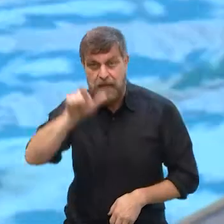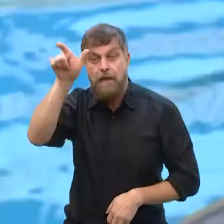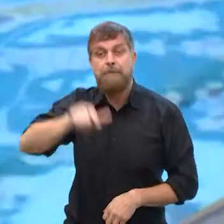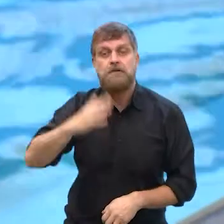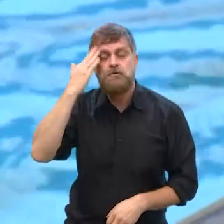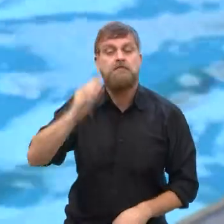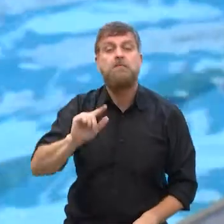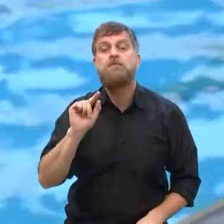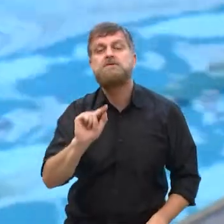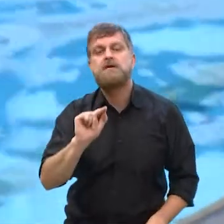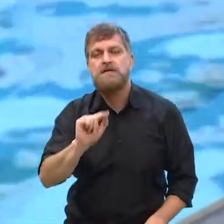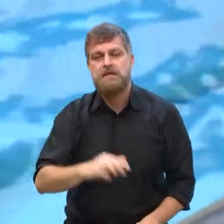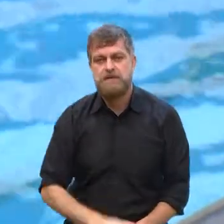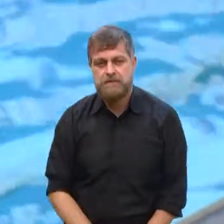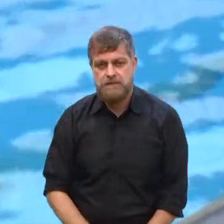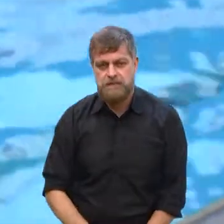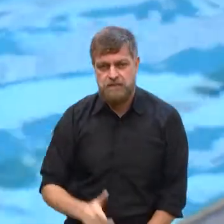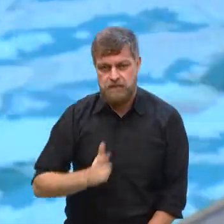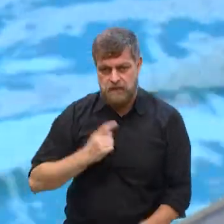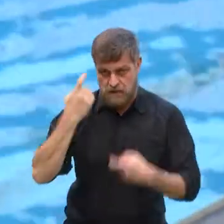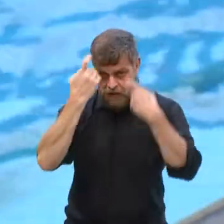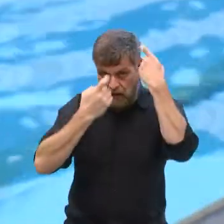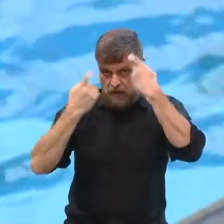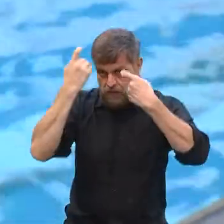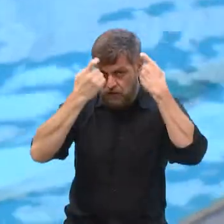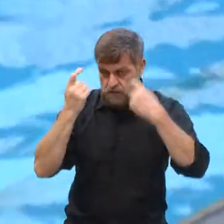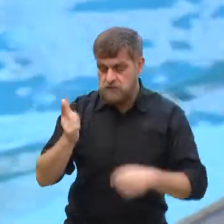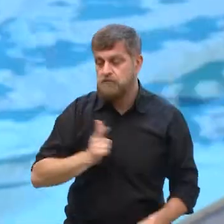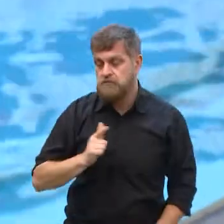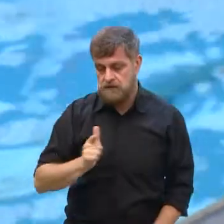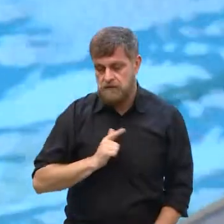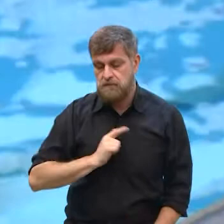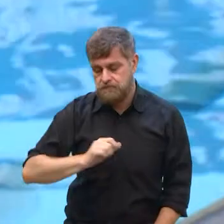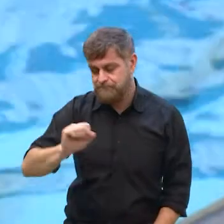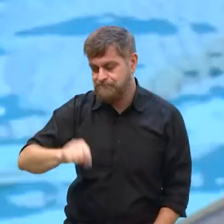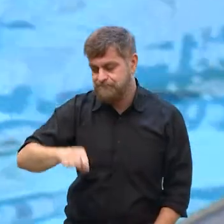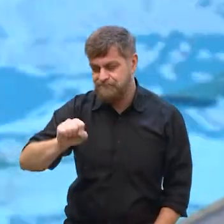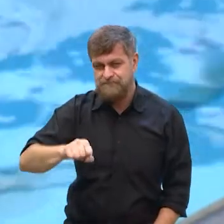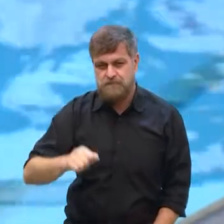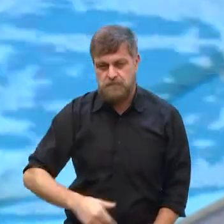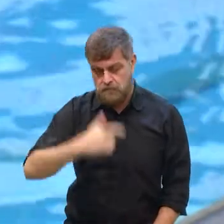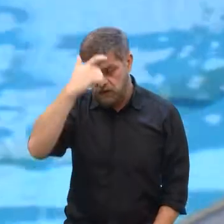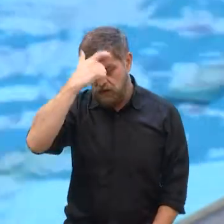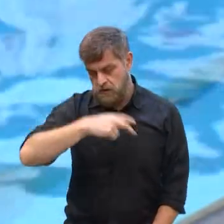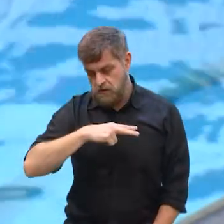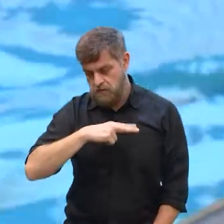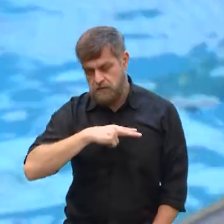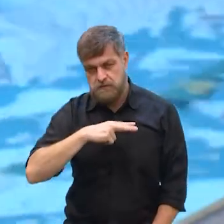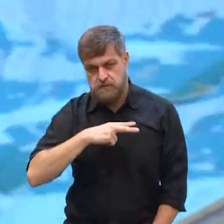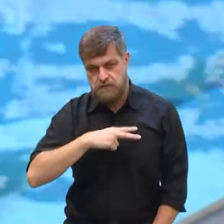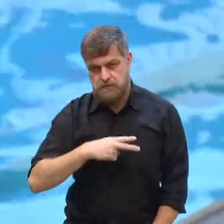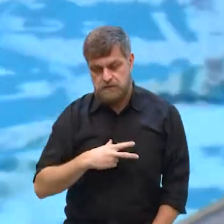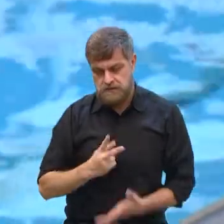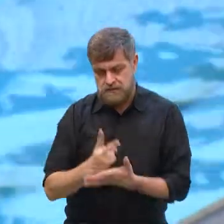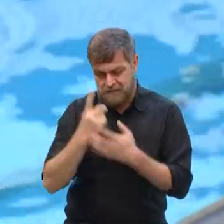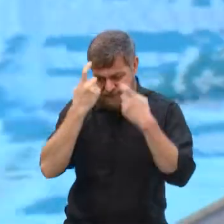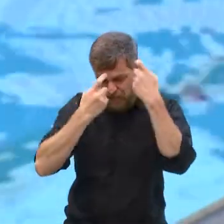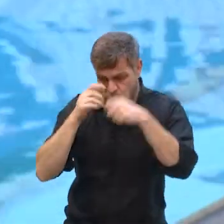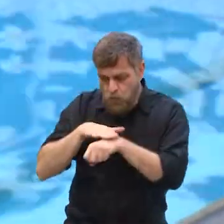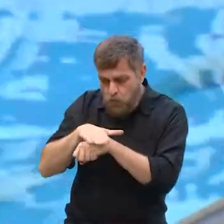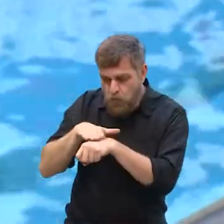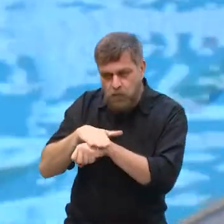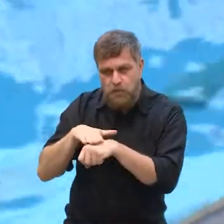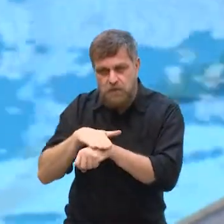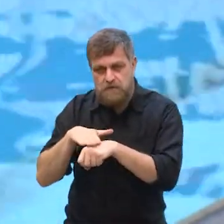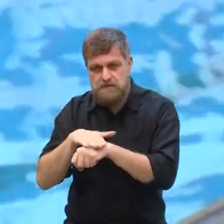nomes? Era uma grande preocupação que a gente tinha. Eu, particularmente, tinha essa preocupação, conversava